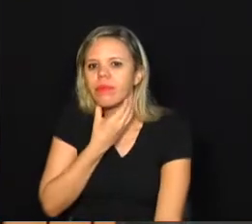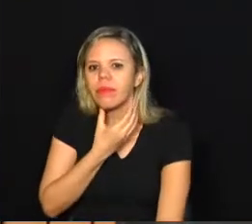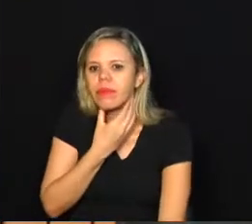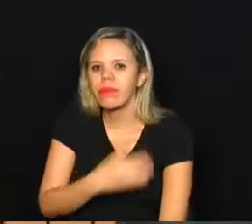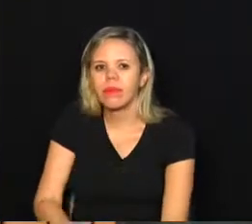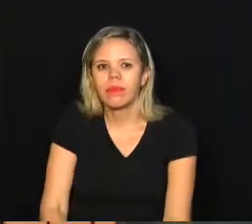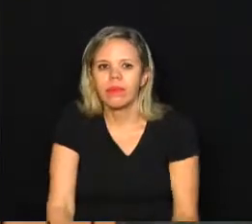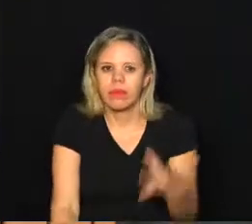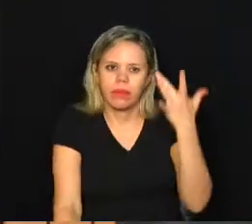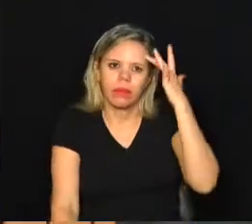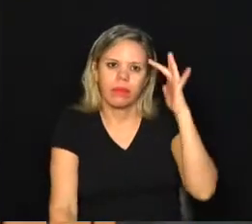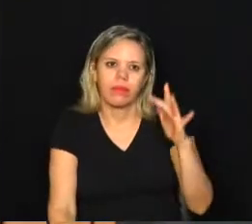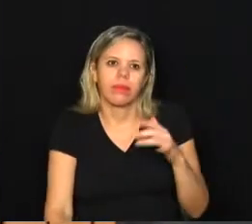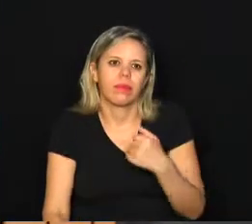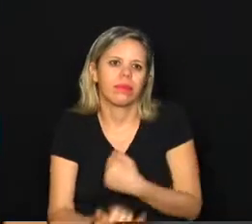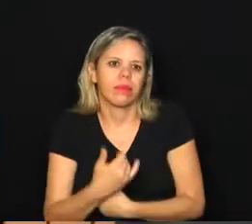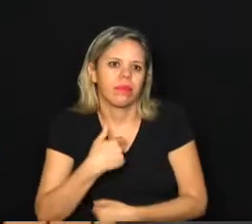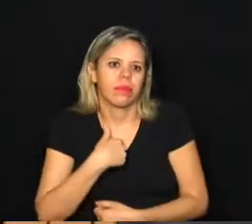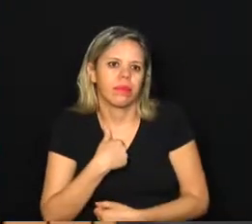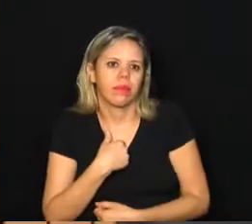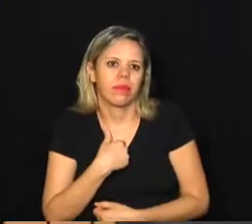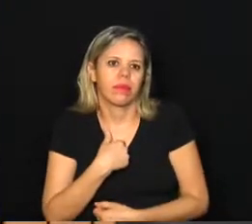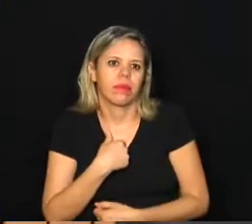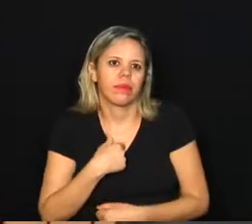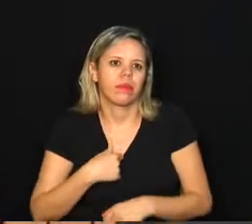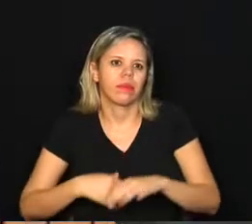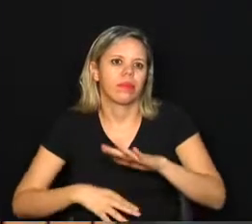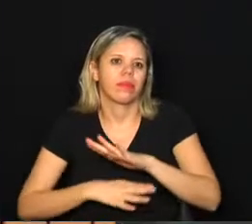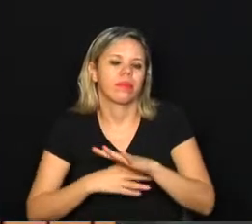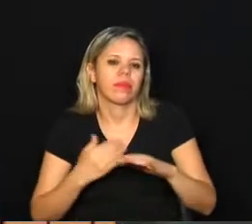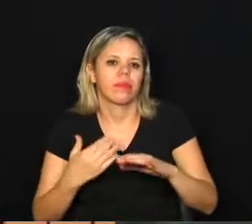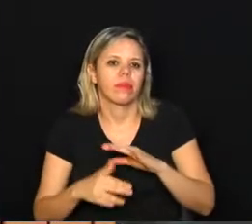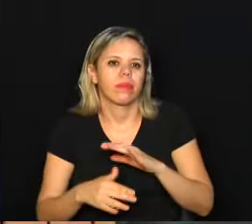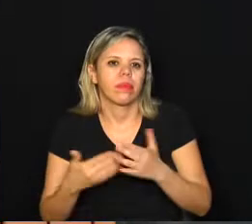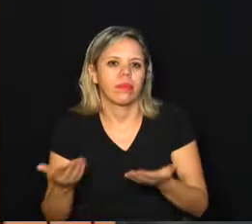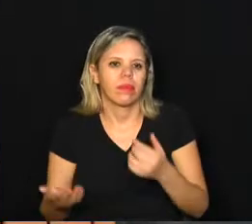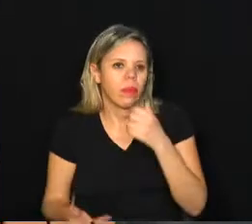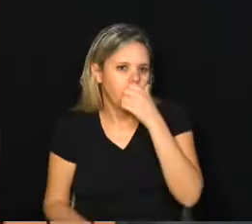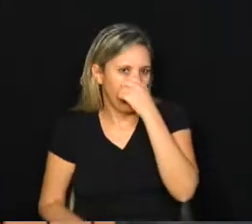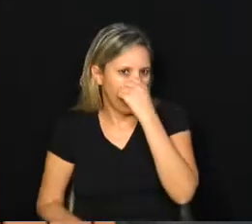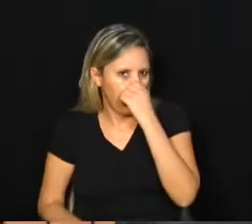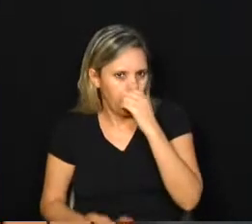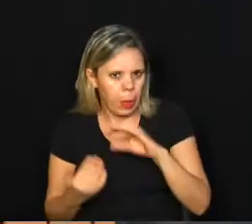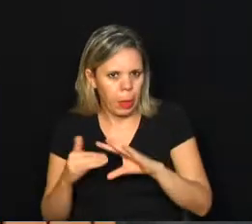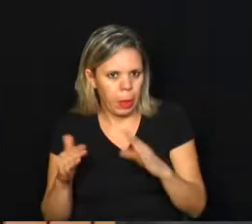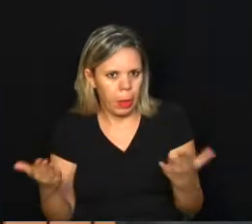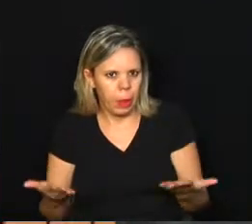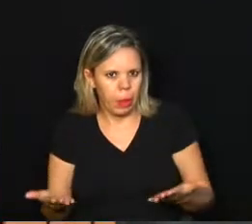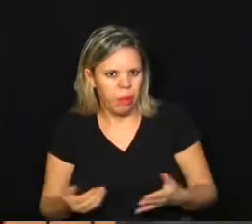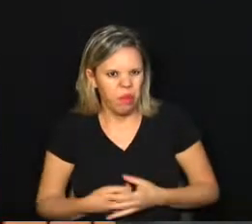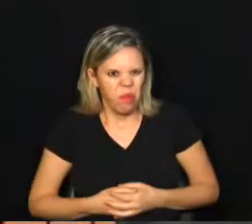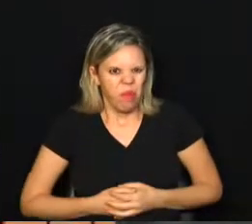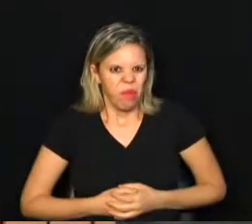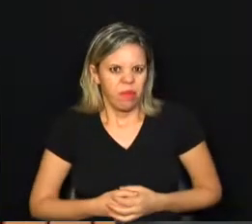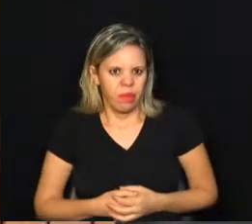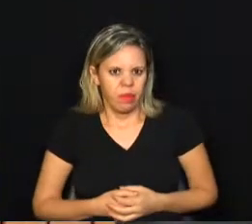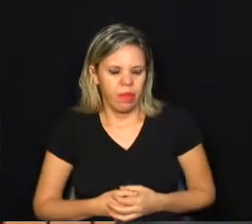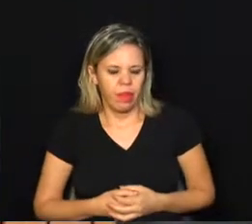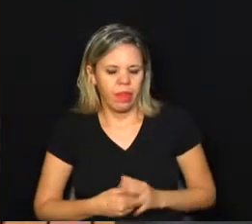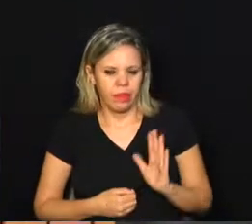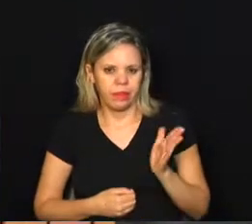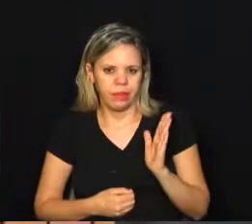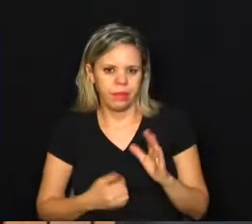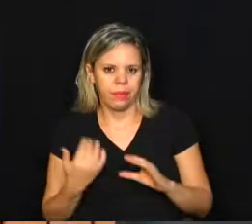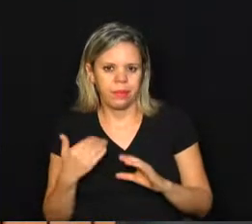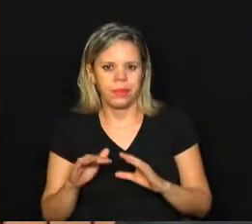Eu não sei se foi falha minha ou não sei se era a Câmara que tinha que mandar o link para eles, mas a gente já está mandando agora. Mandou, né? Então